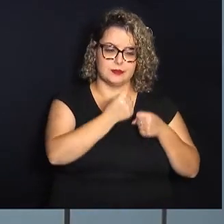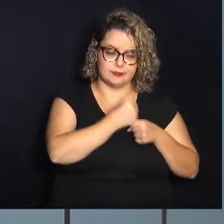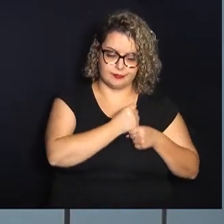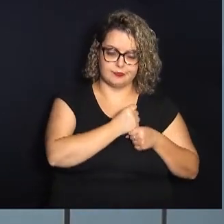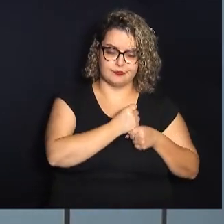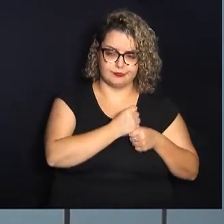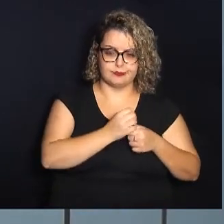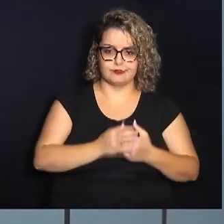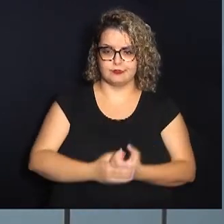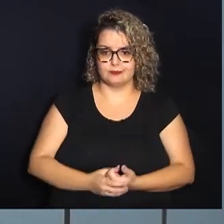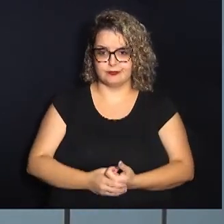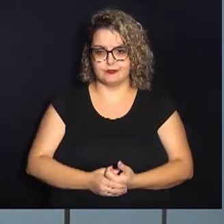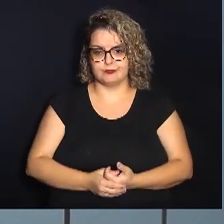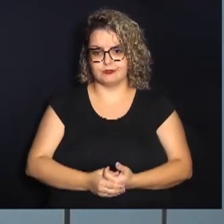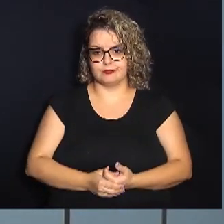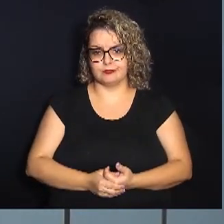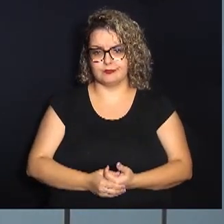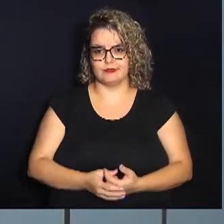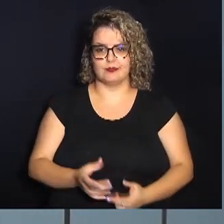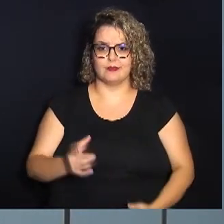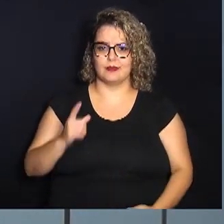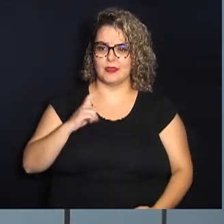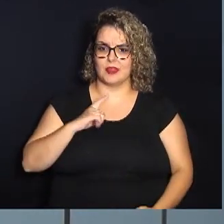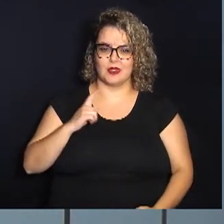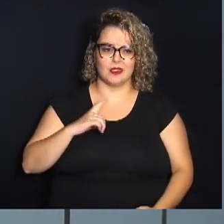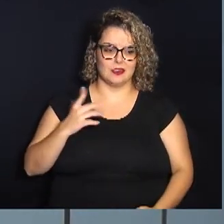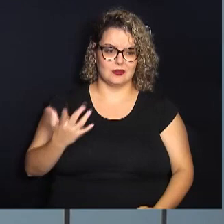E que causou toda